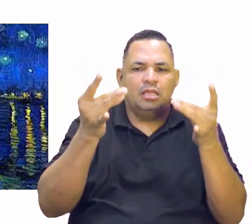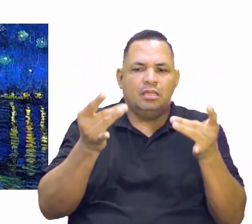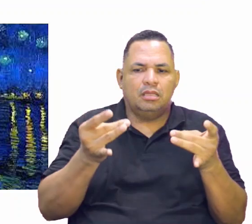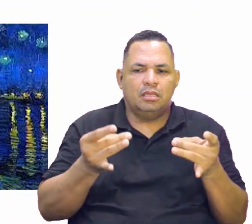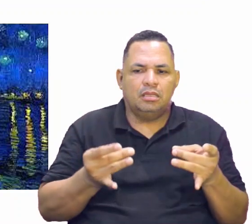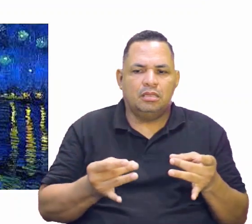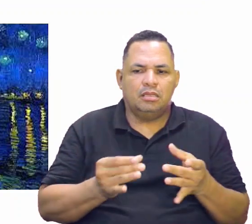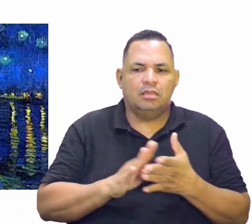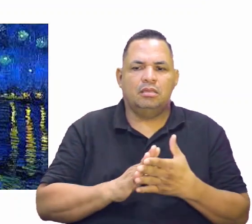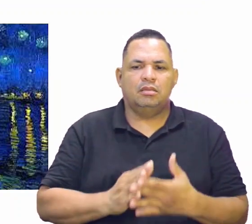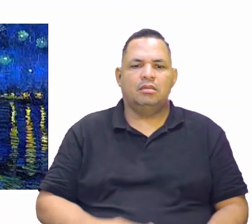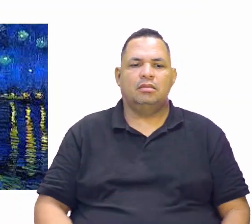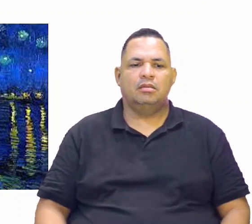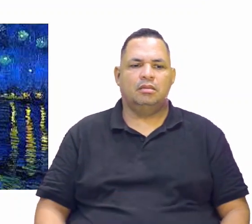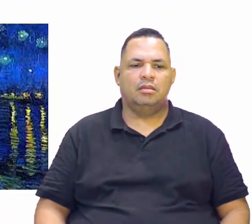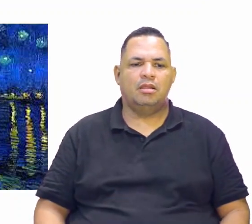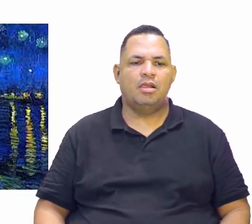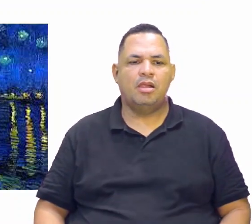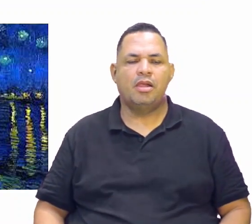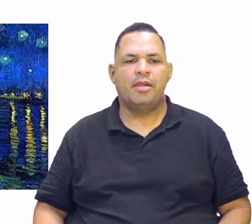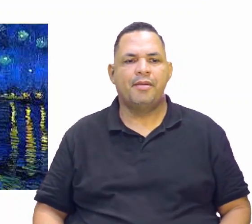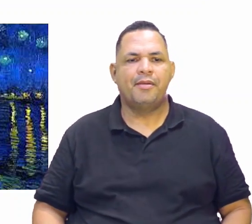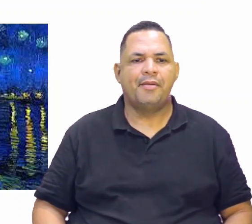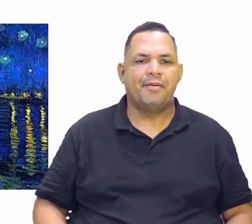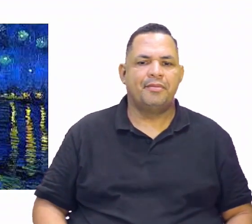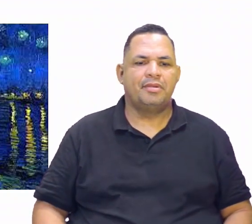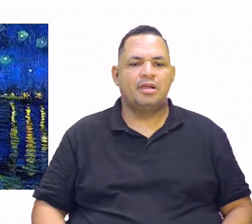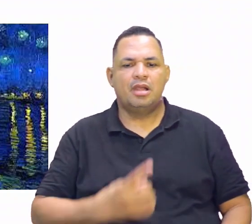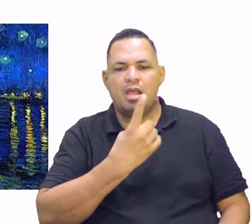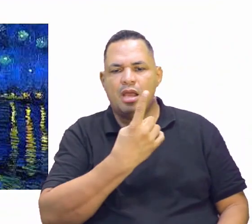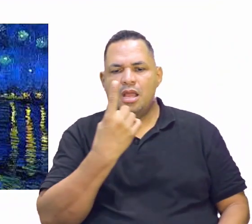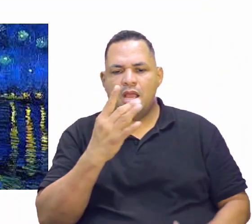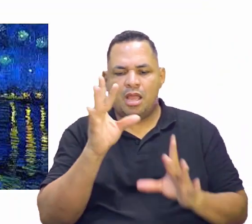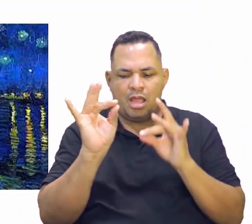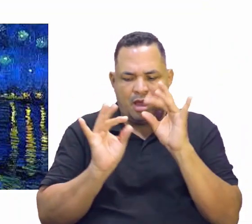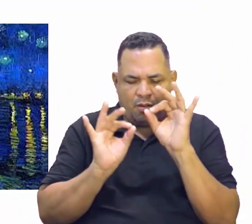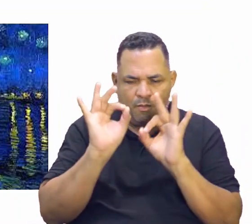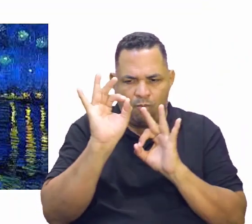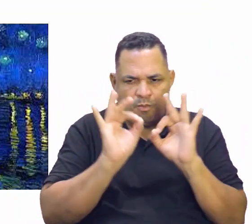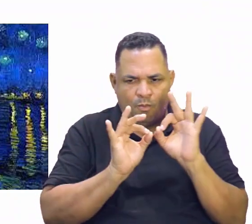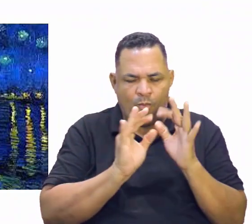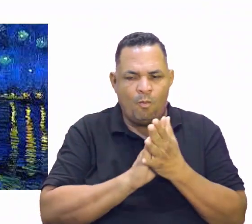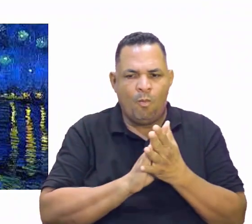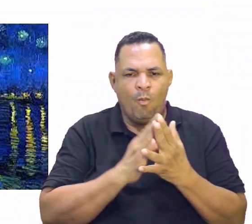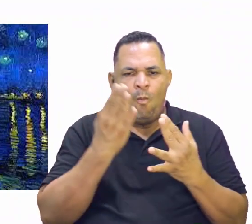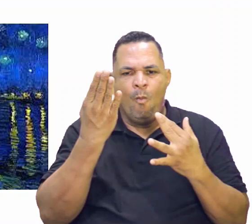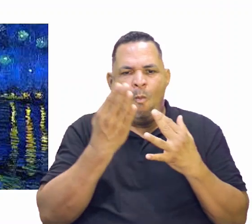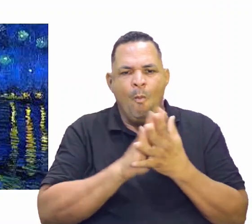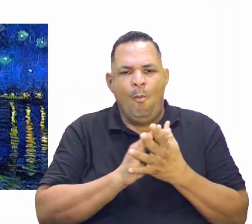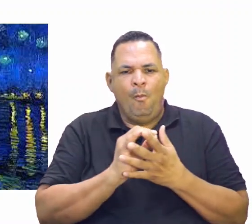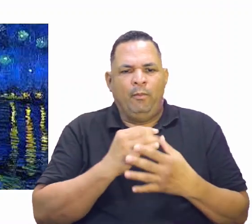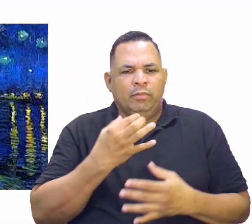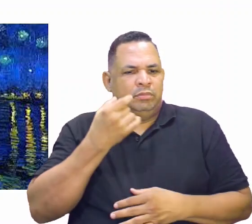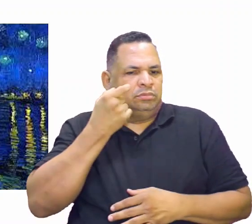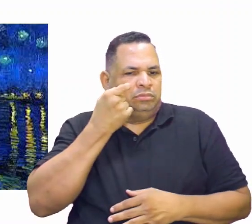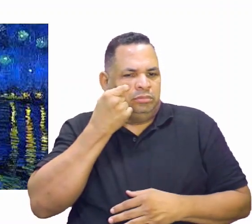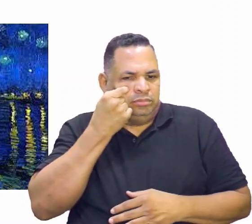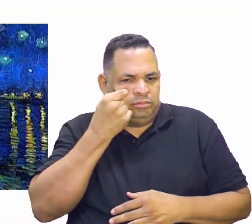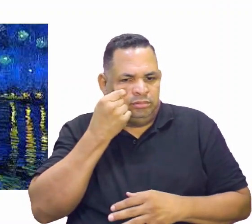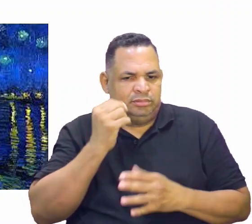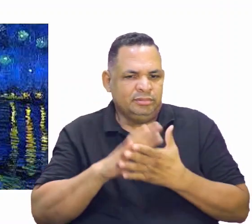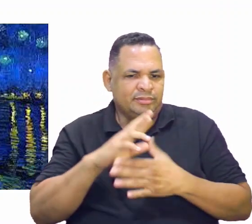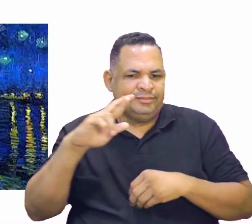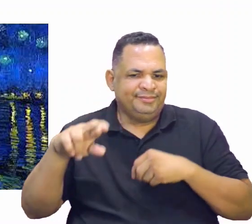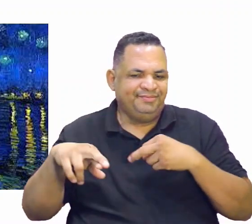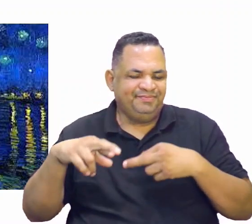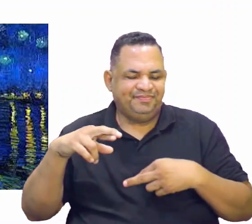cada detalhe exagerado no detalhe, em cada forma que era usada. Lá no humanismo, lá no